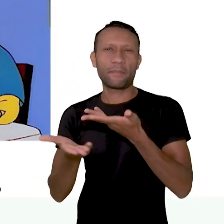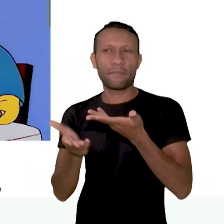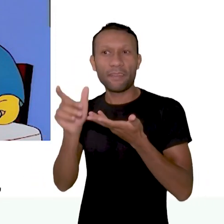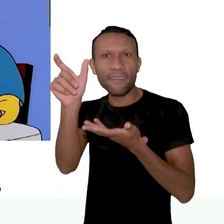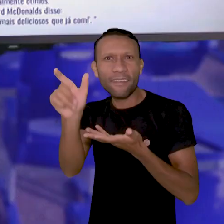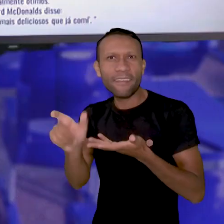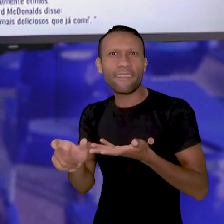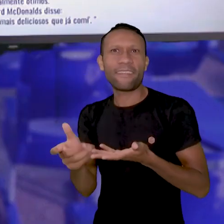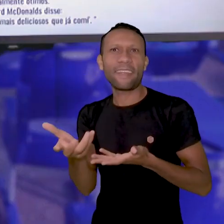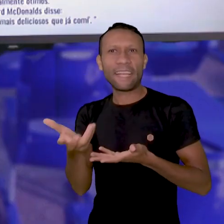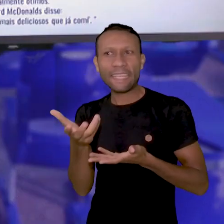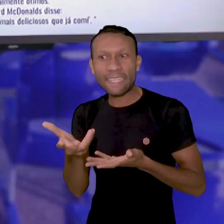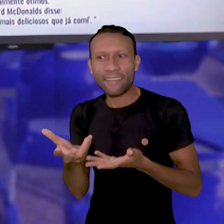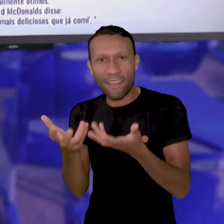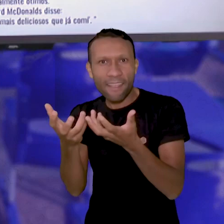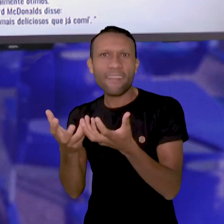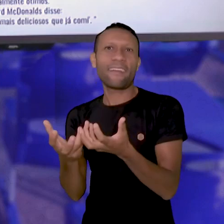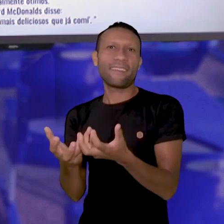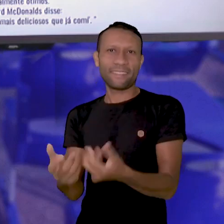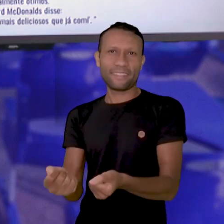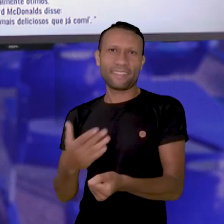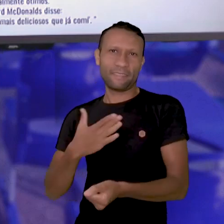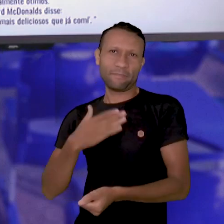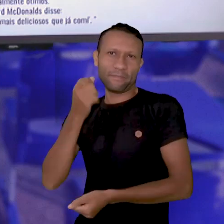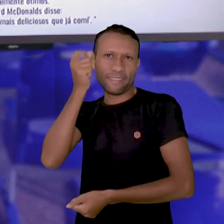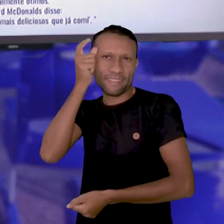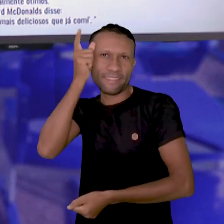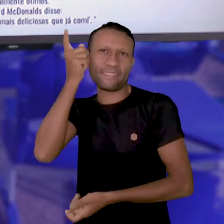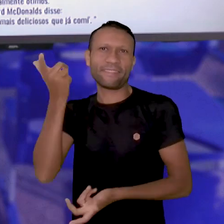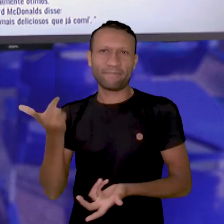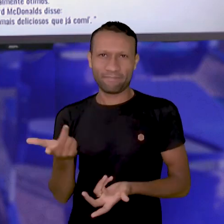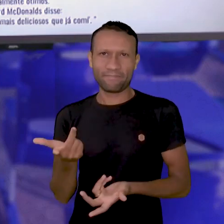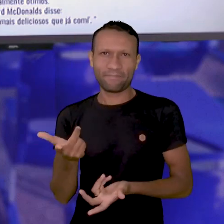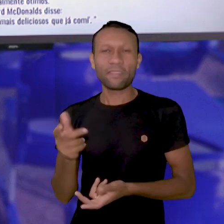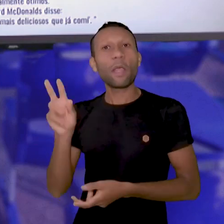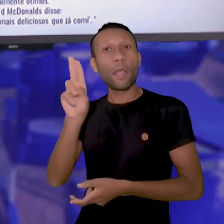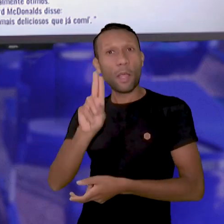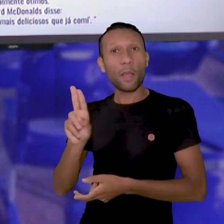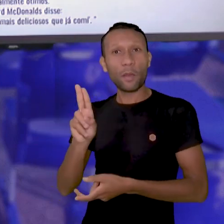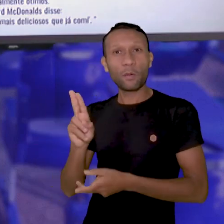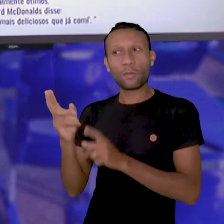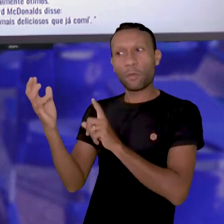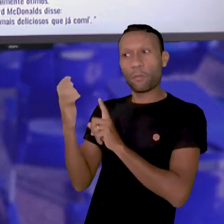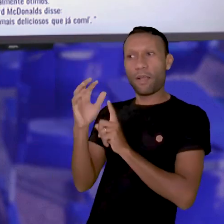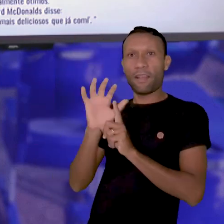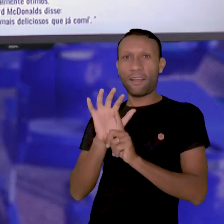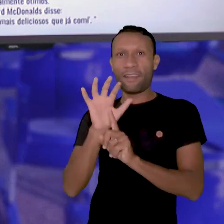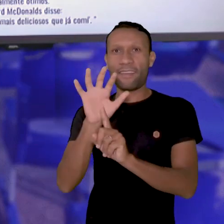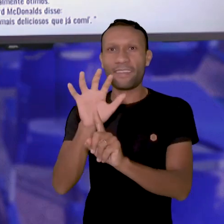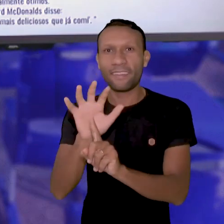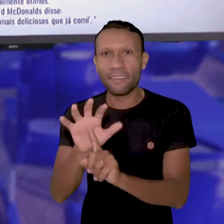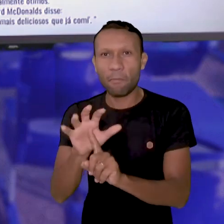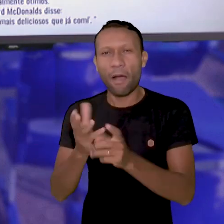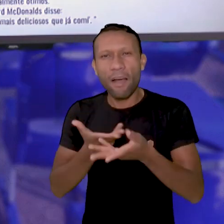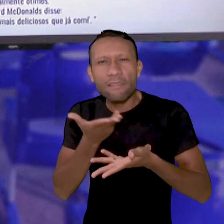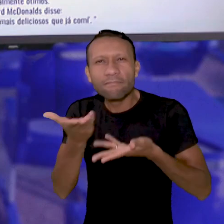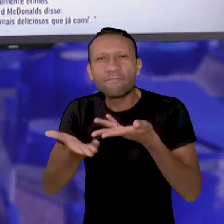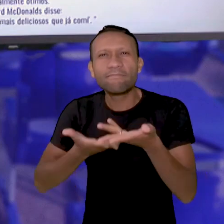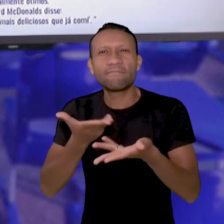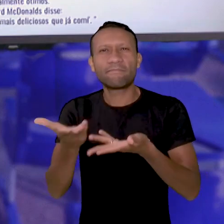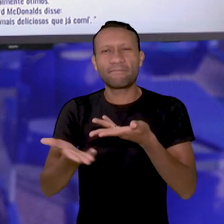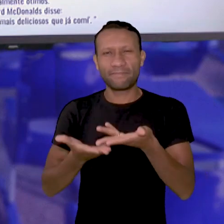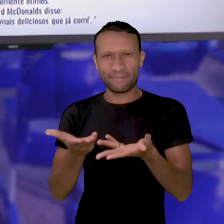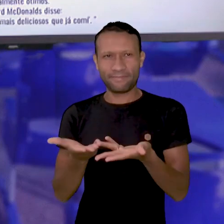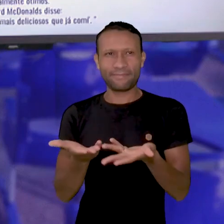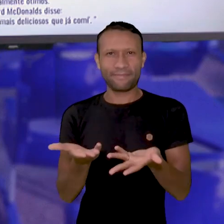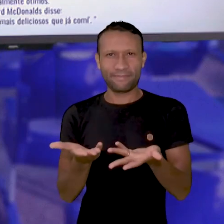ele argumentar e convencer a pessoa, ele usou do artifício de trazer a fala de uma pessoa